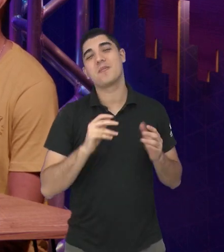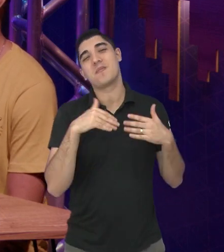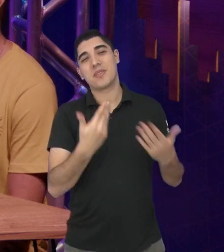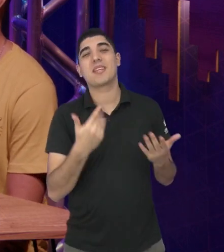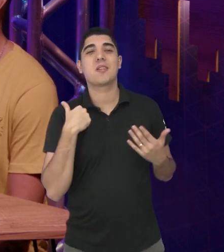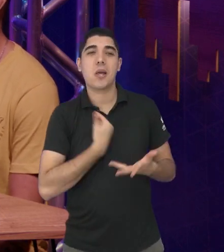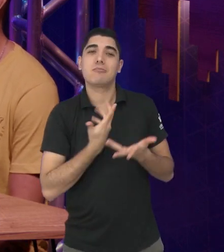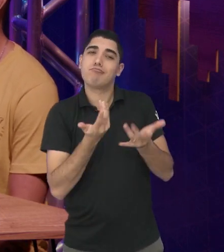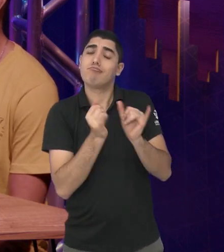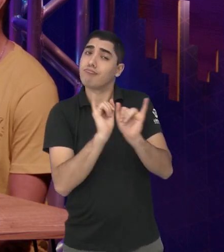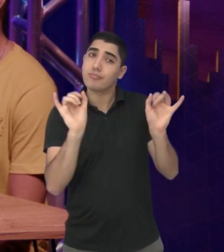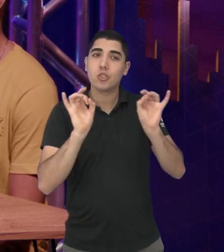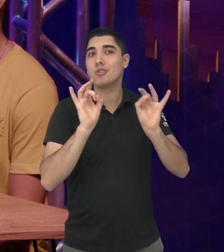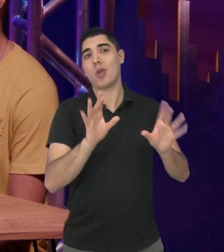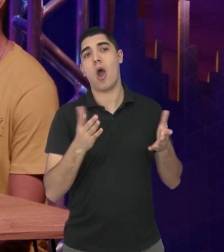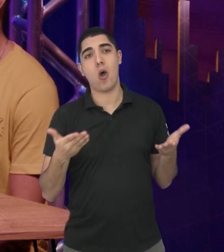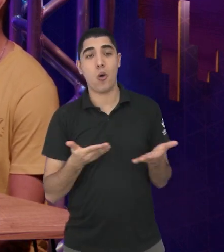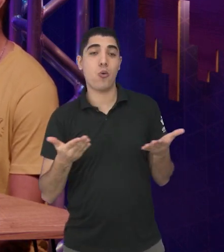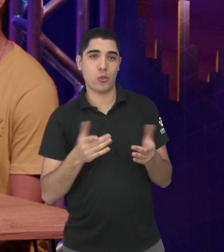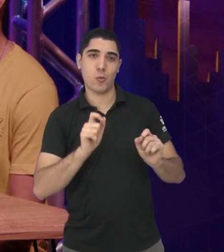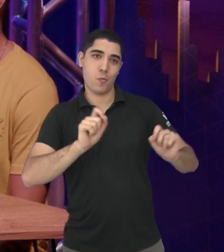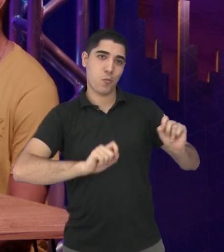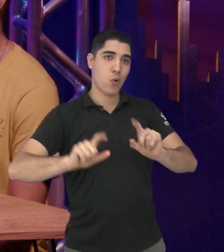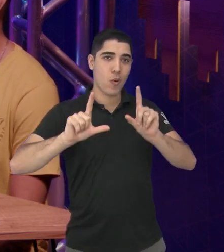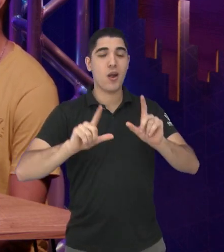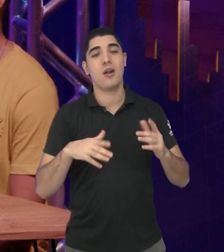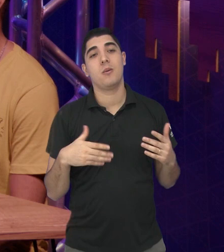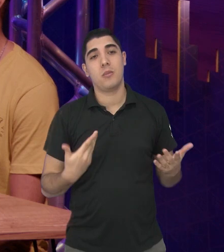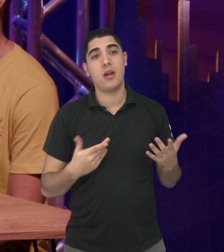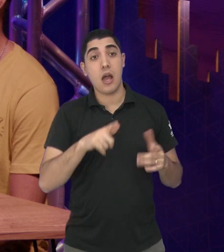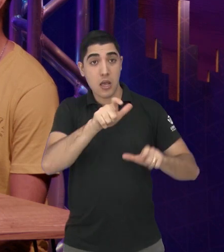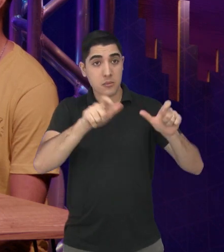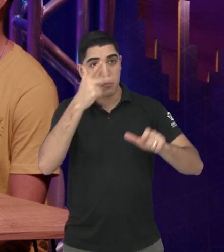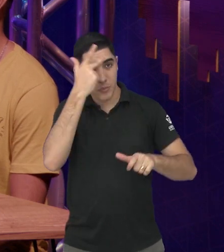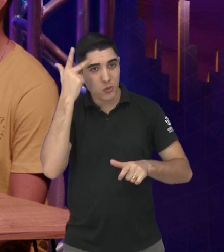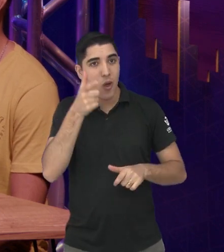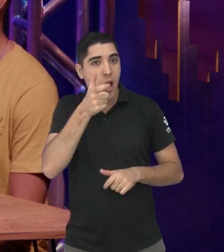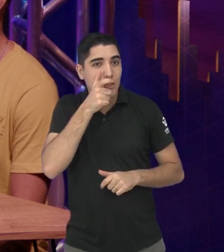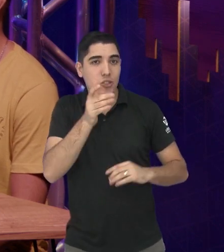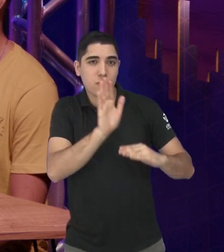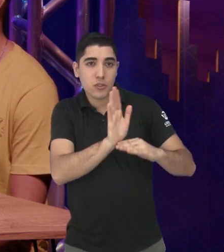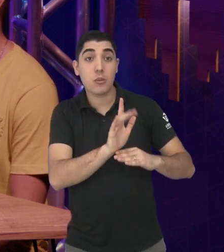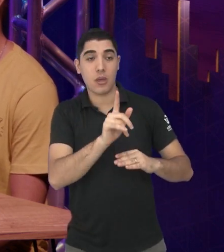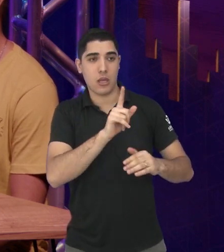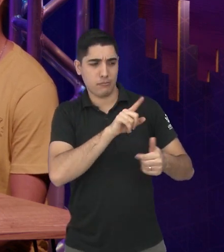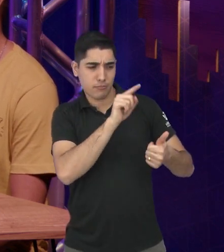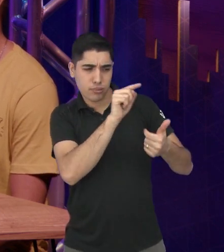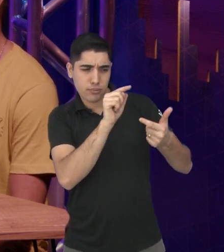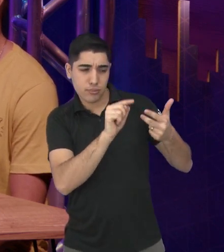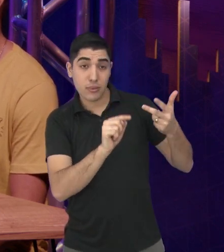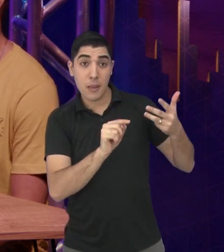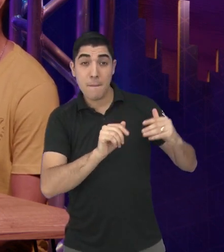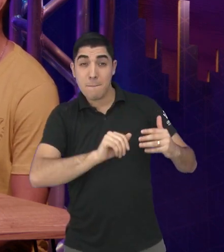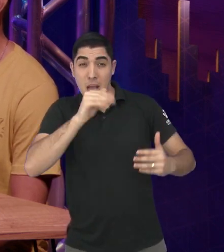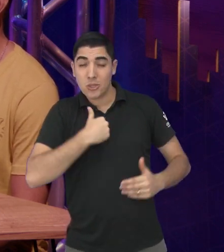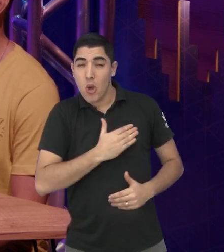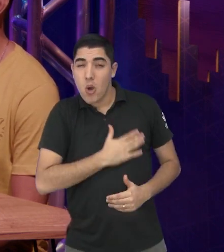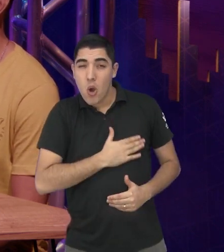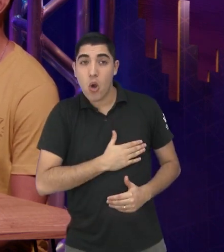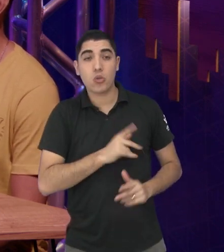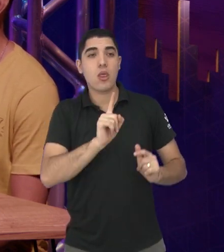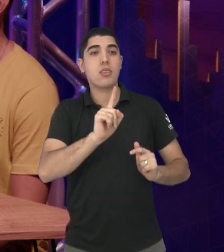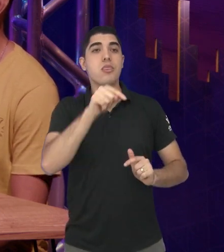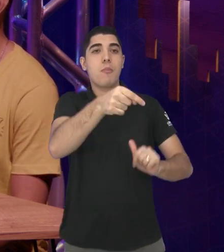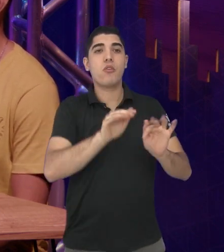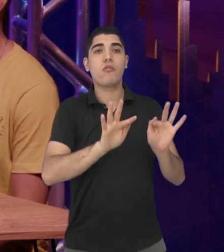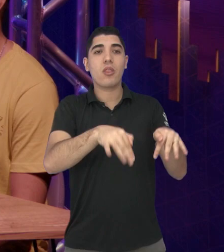esse, né, Samu? E assistindo, né, os filmes e dos filmes que eu mais gosto, um recado que fica